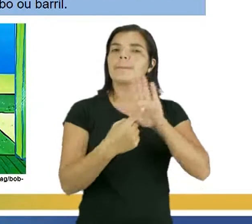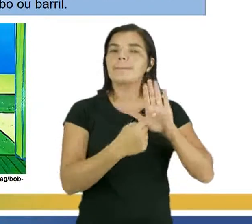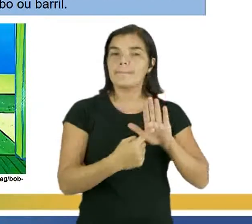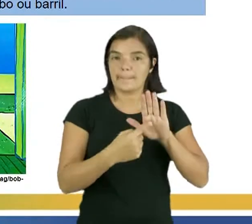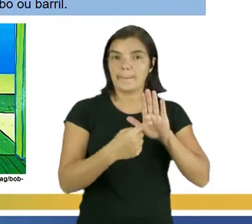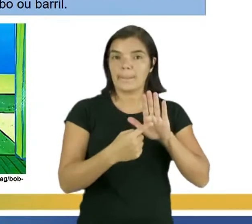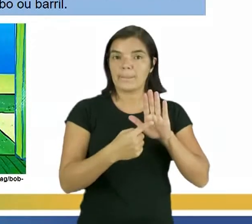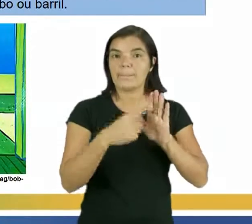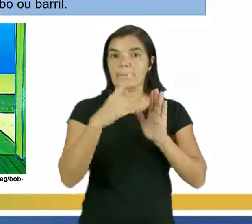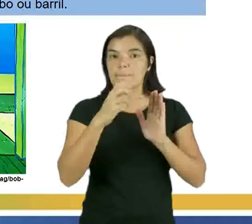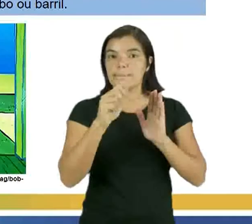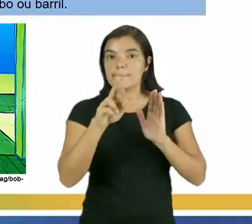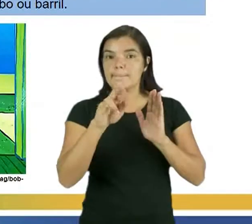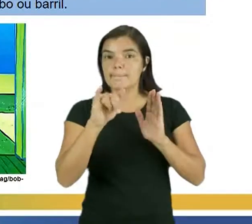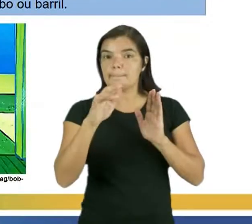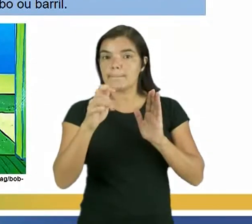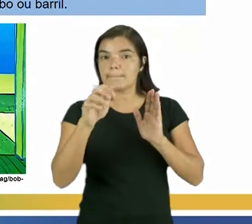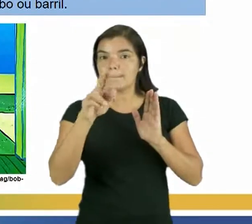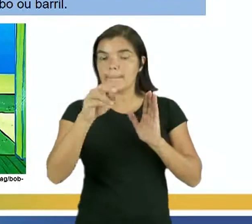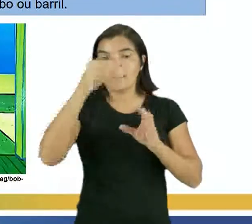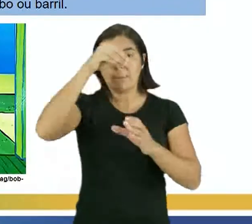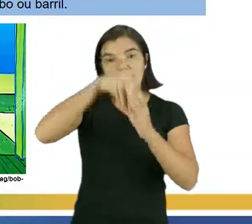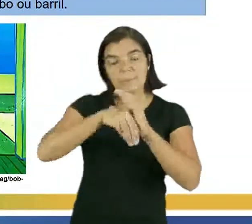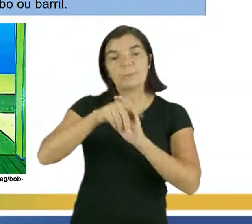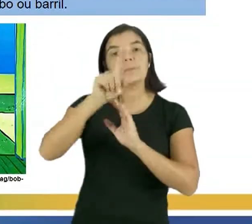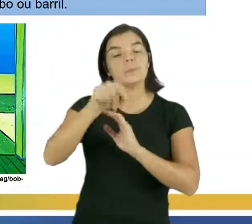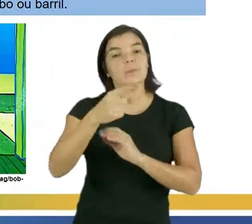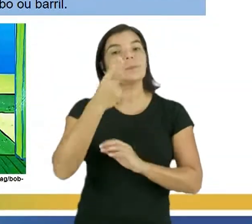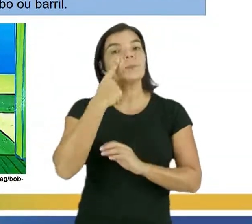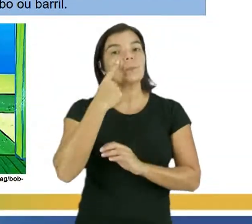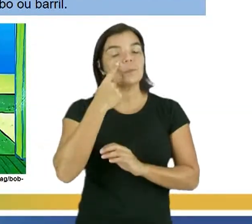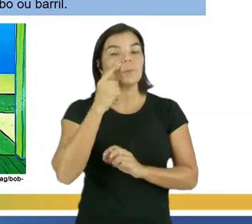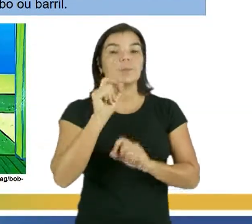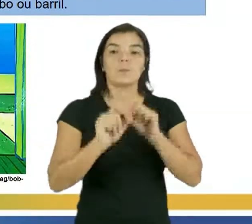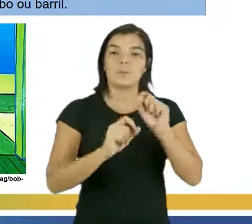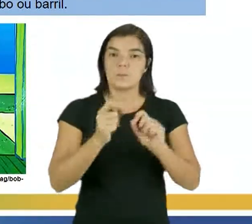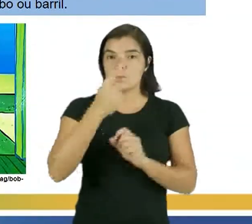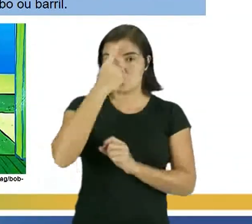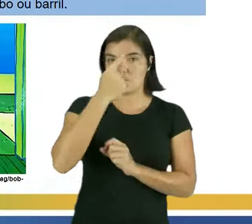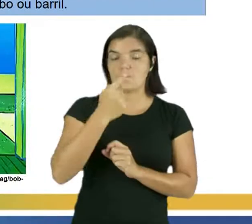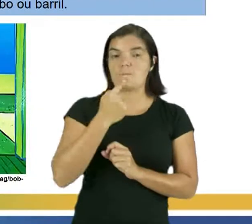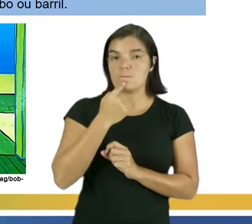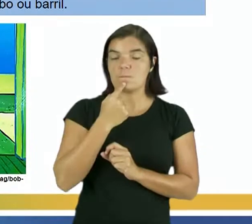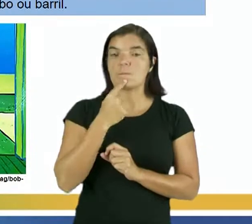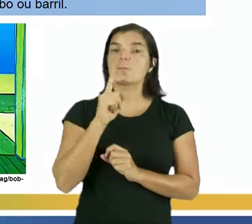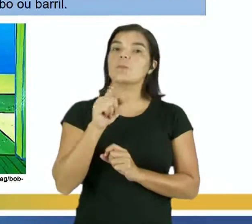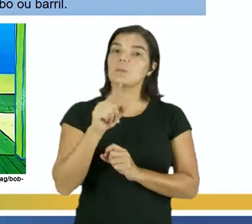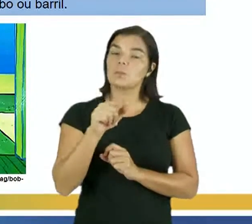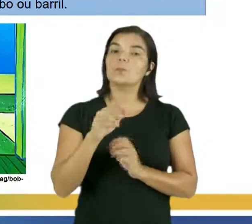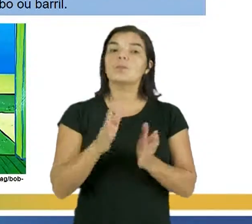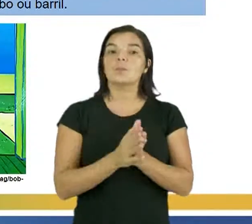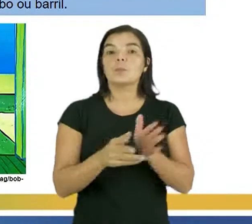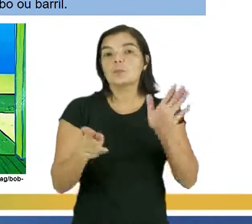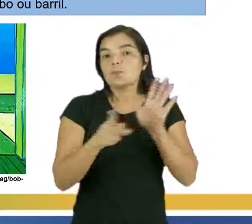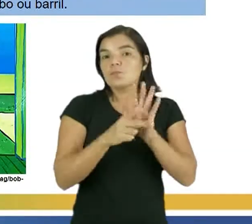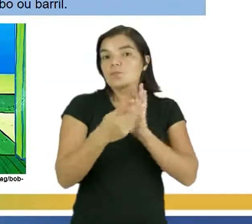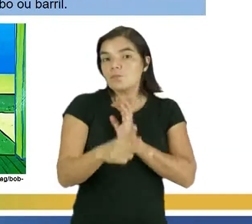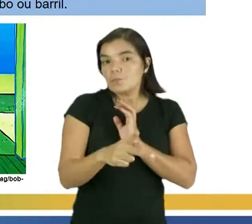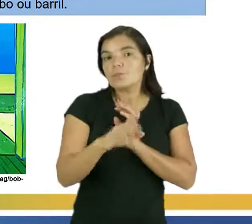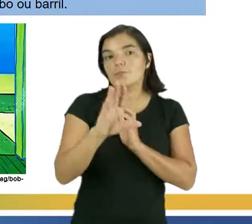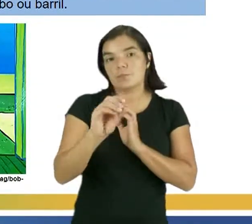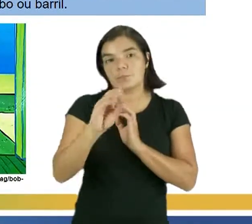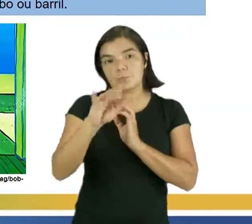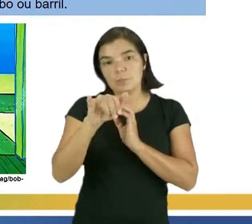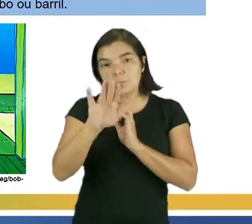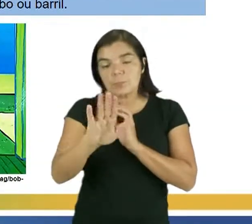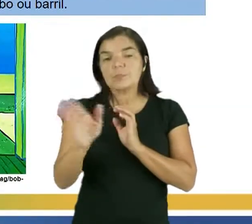representante dos poríferos dentro do desenho? No desenho, quem poderia representar os poríferos seria o próprio Bob Esponja,